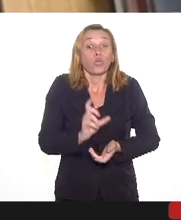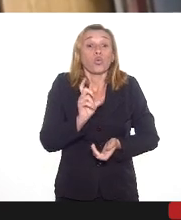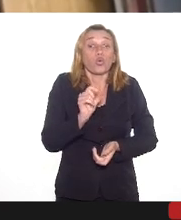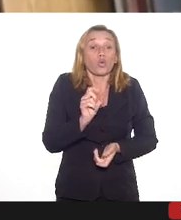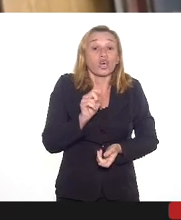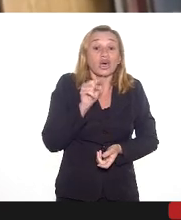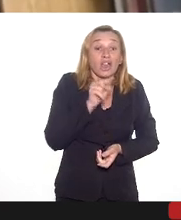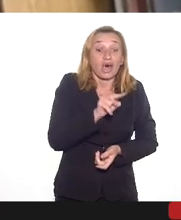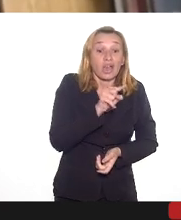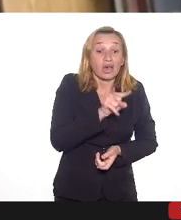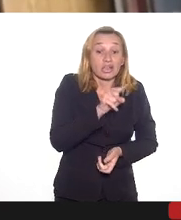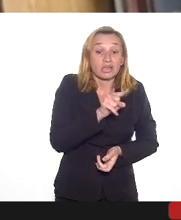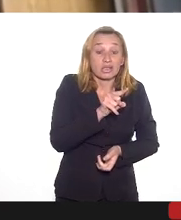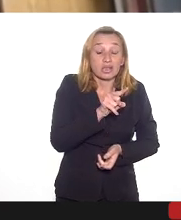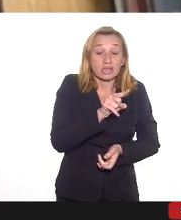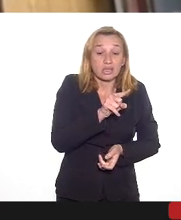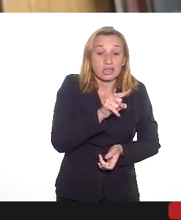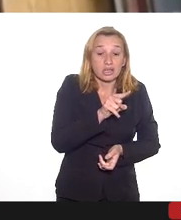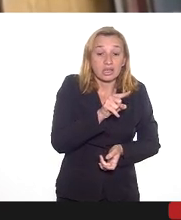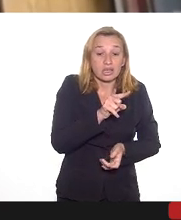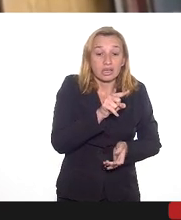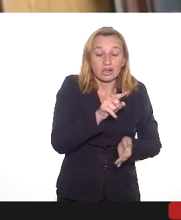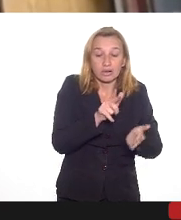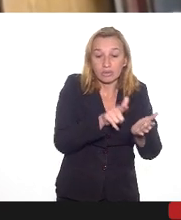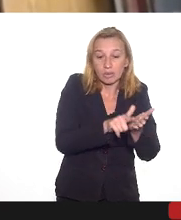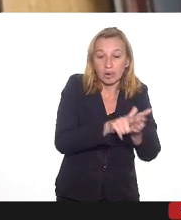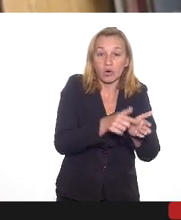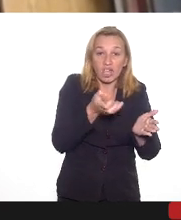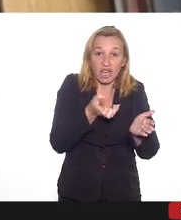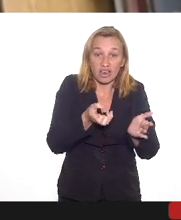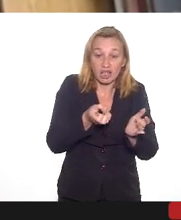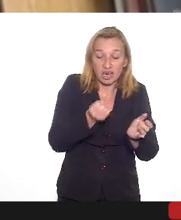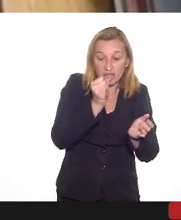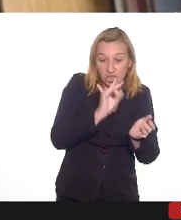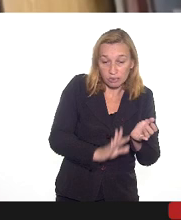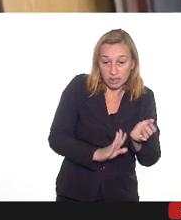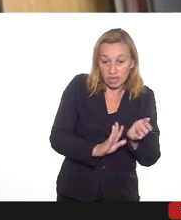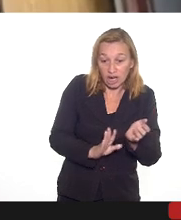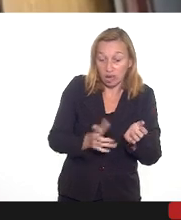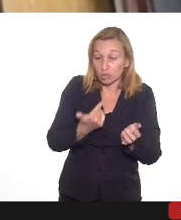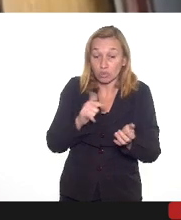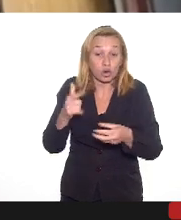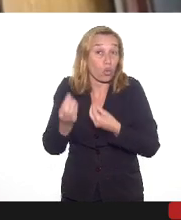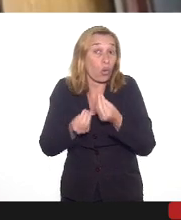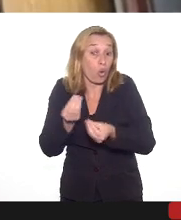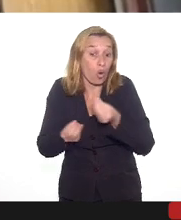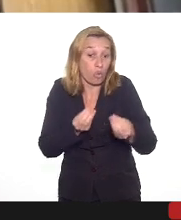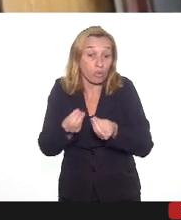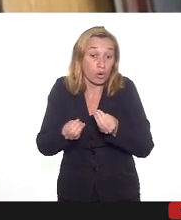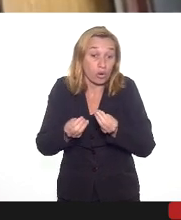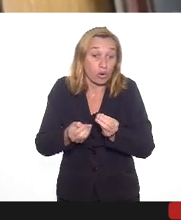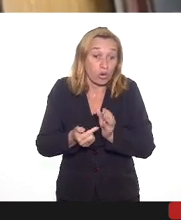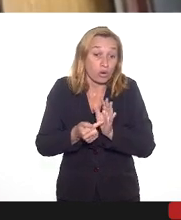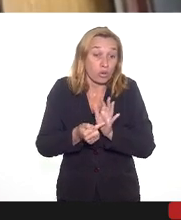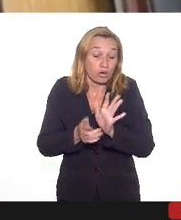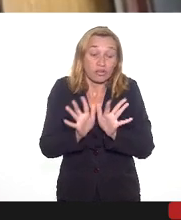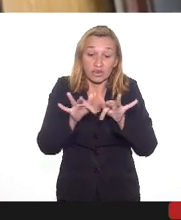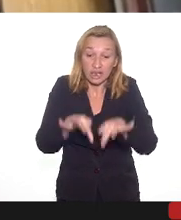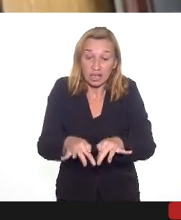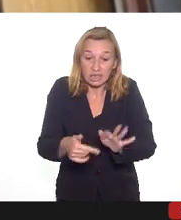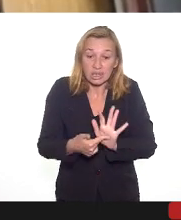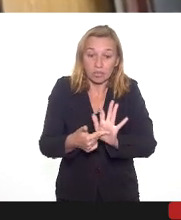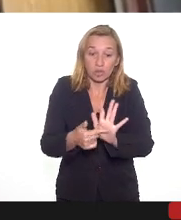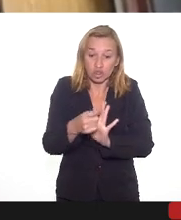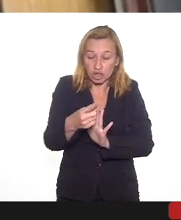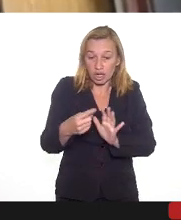esse dispositivo quer parecer, e aqui eu não tenho como colocar isso como uma posição fechada ainda da